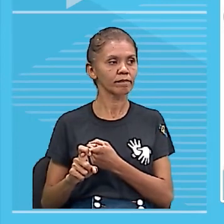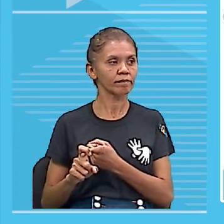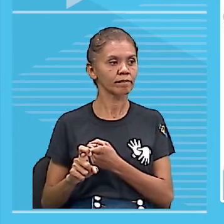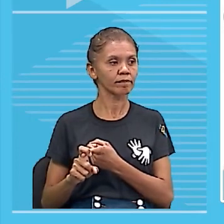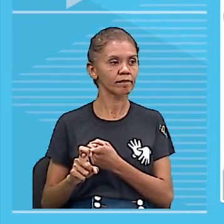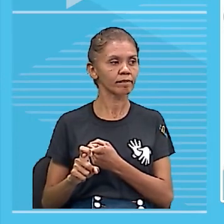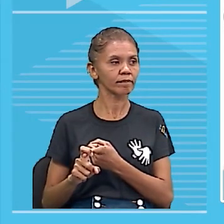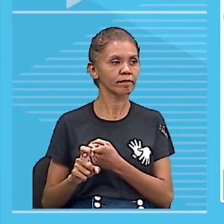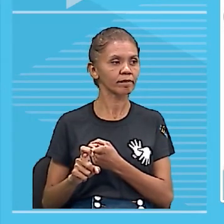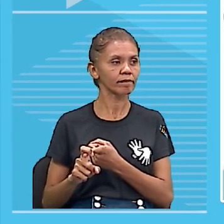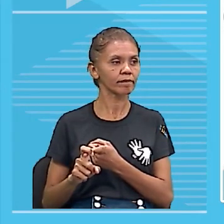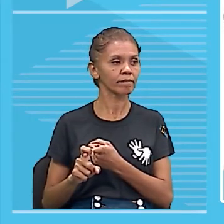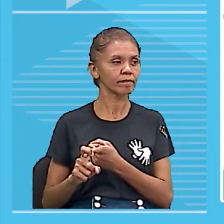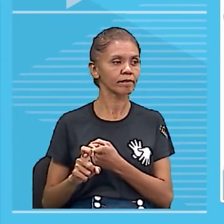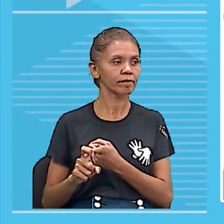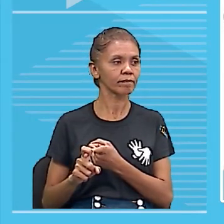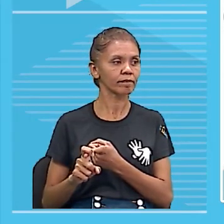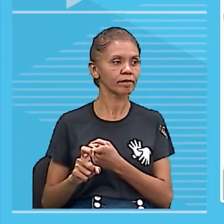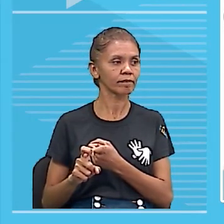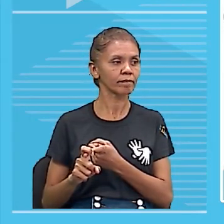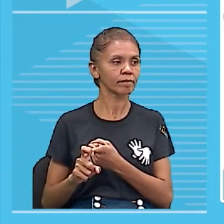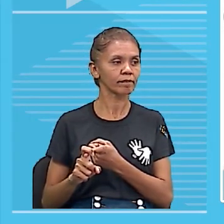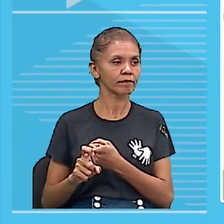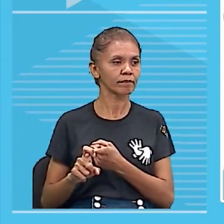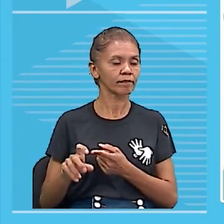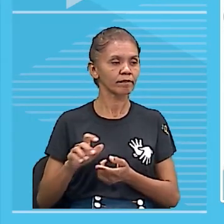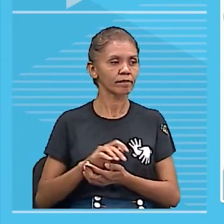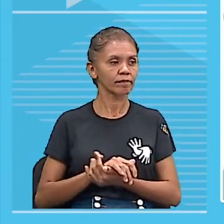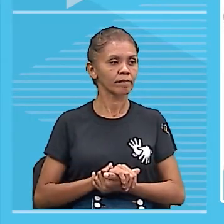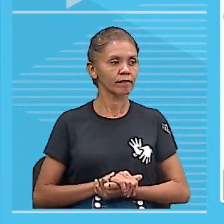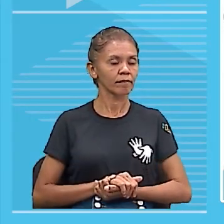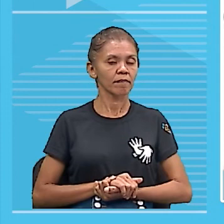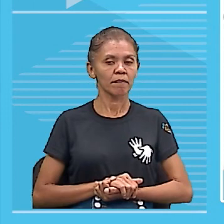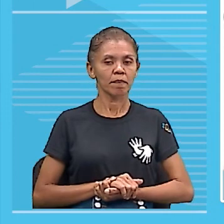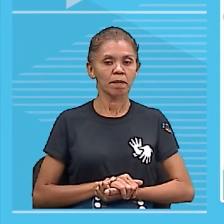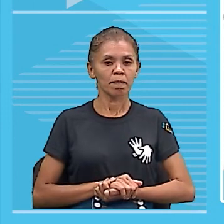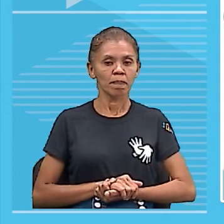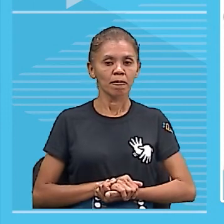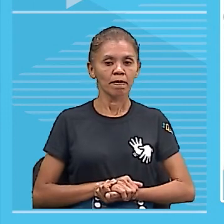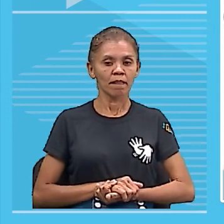eu vou gerar o seguinte caso G1